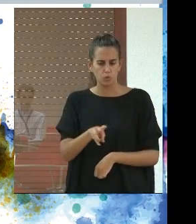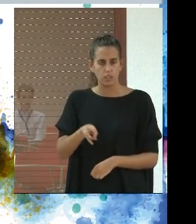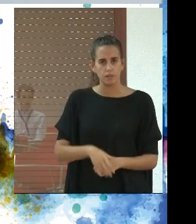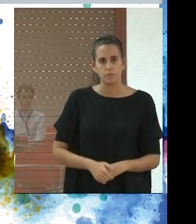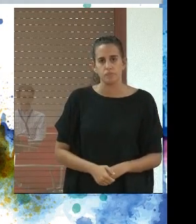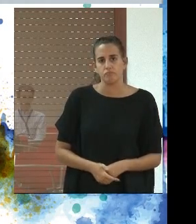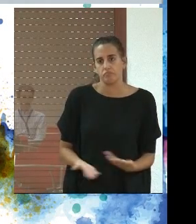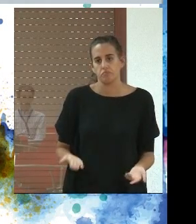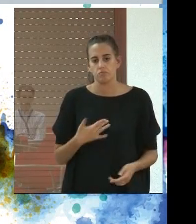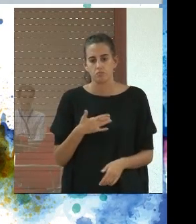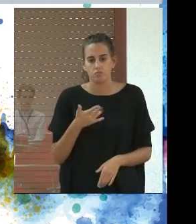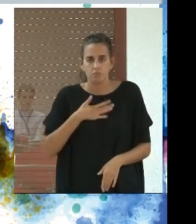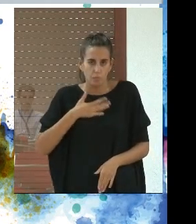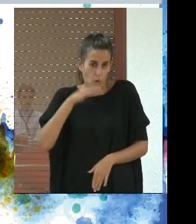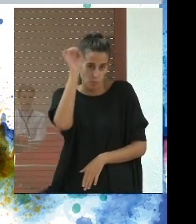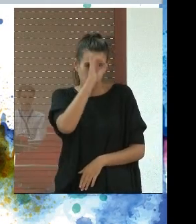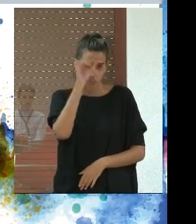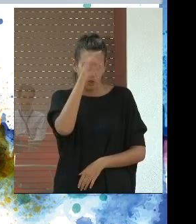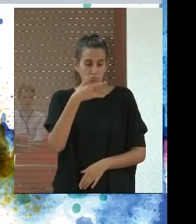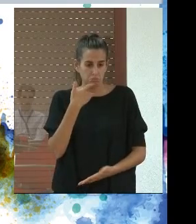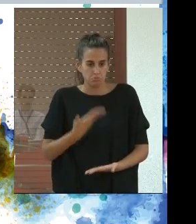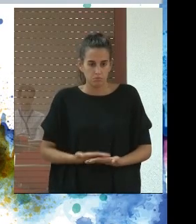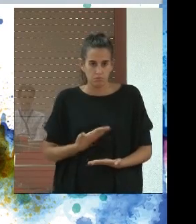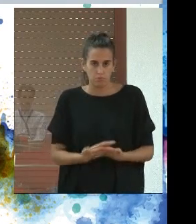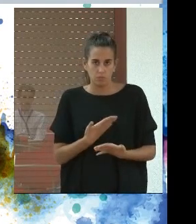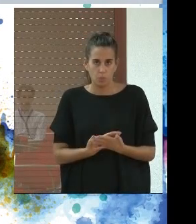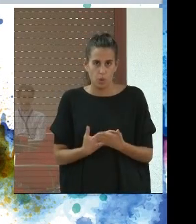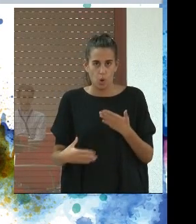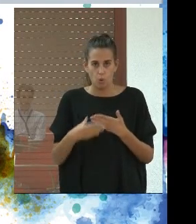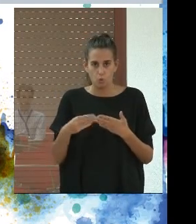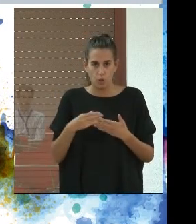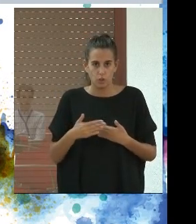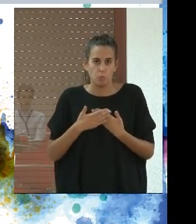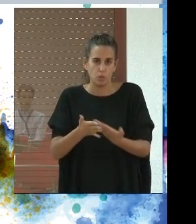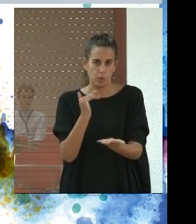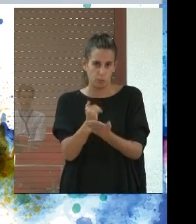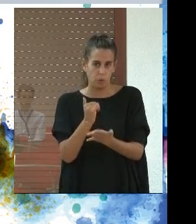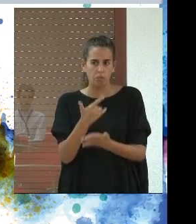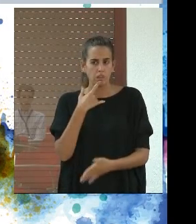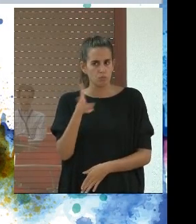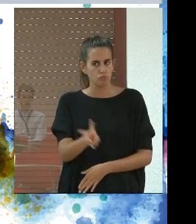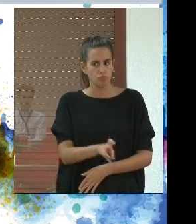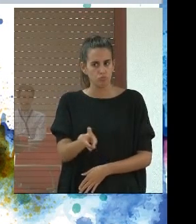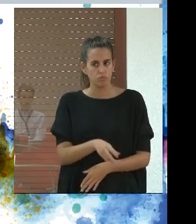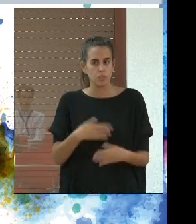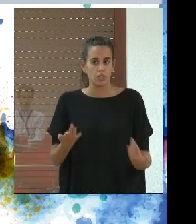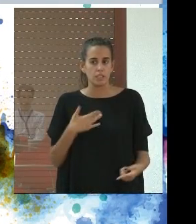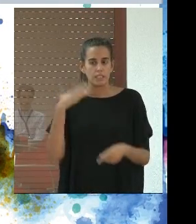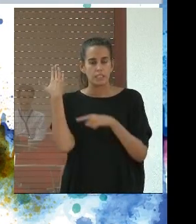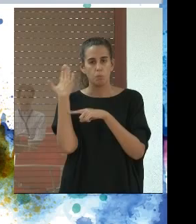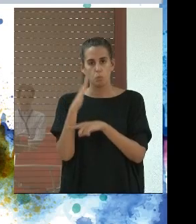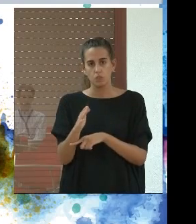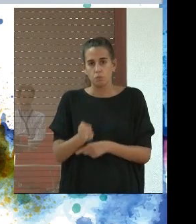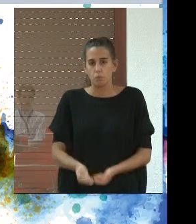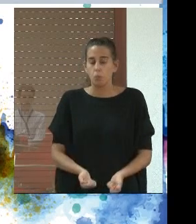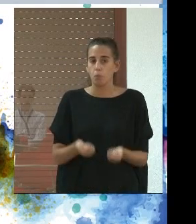essa ditadura vai longe? Sim, eu sou o trabalhador do SBT.